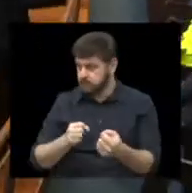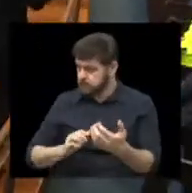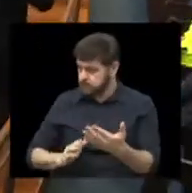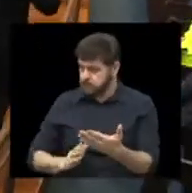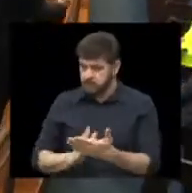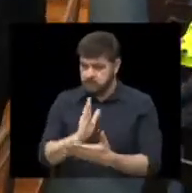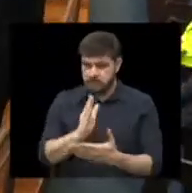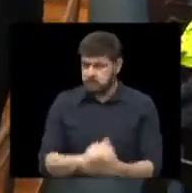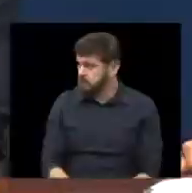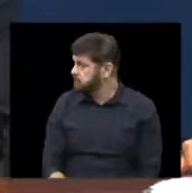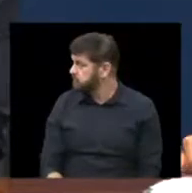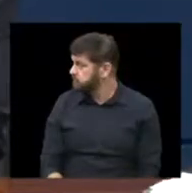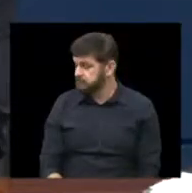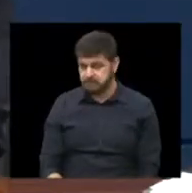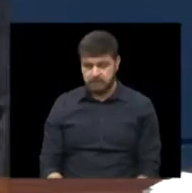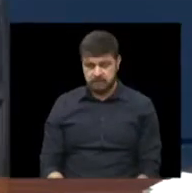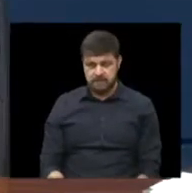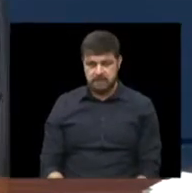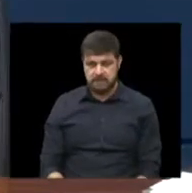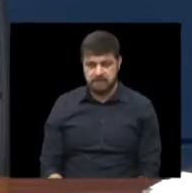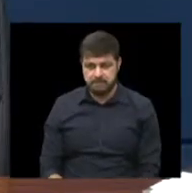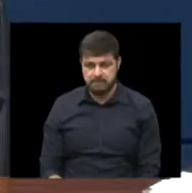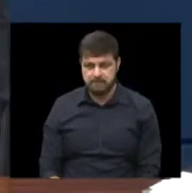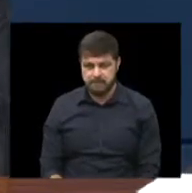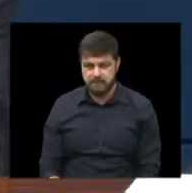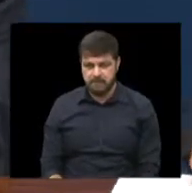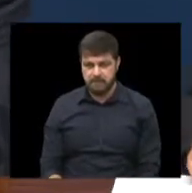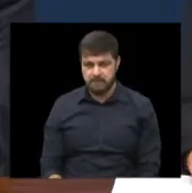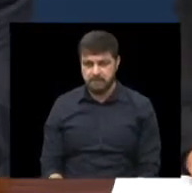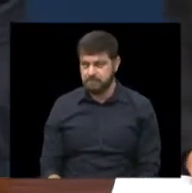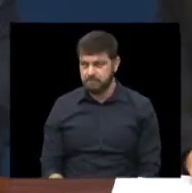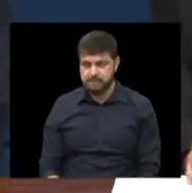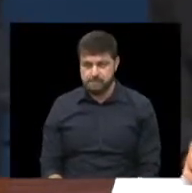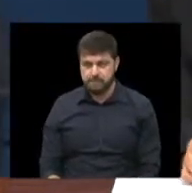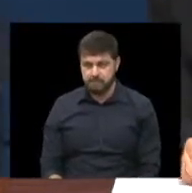estão. Aprovado o item 6.